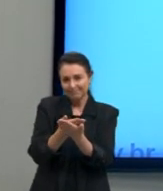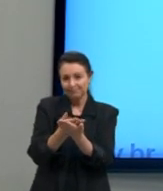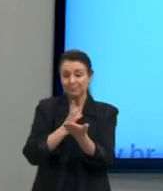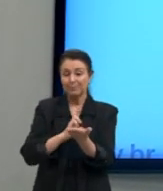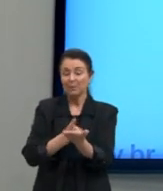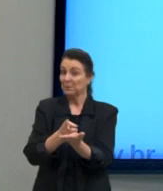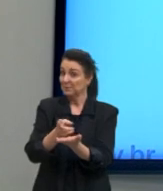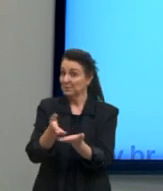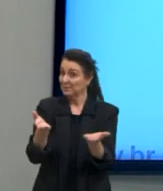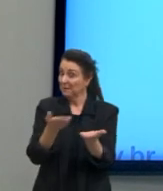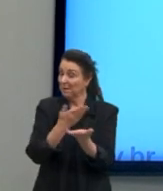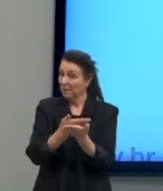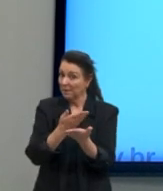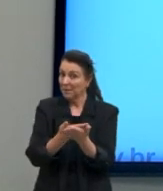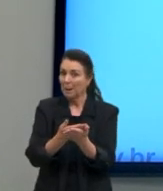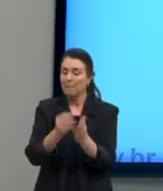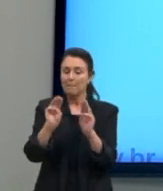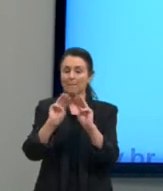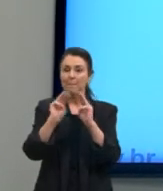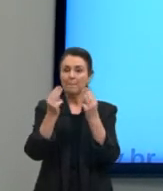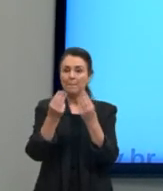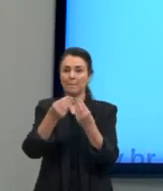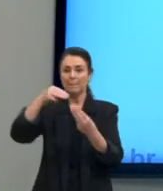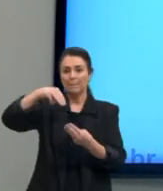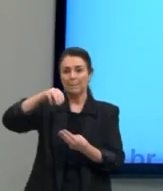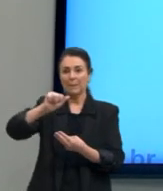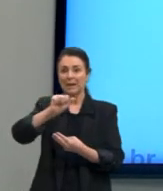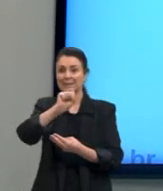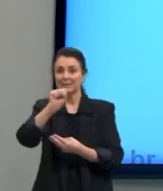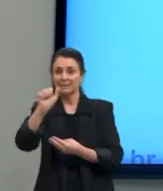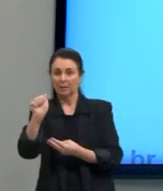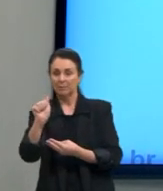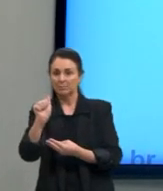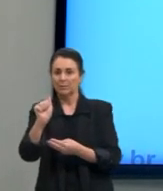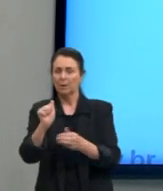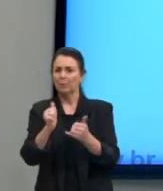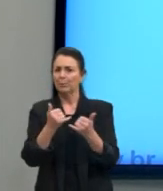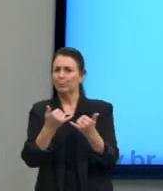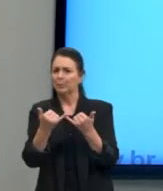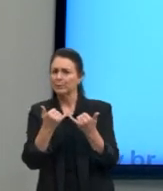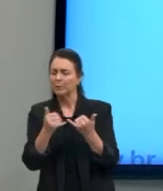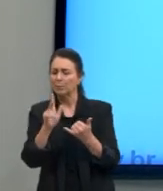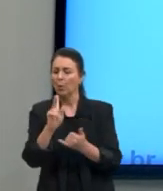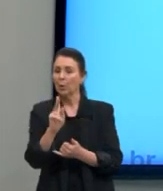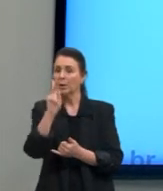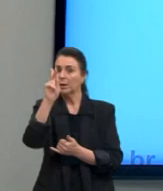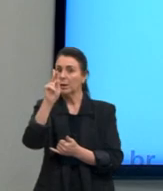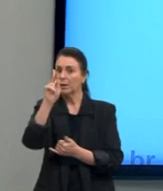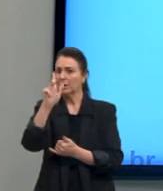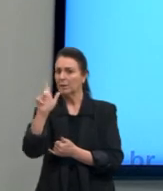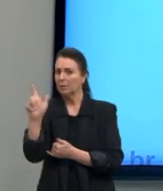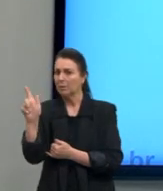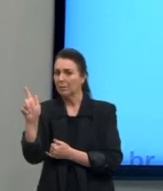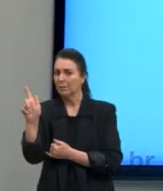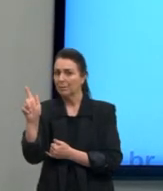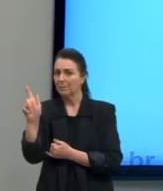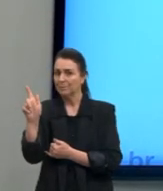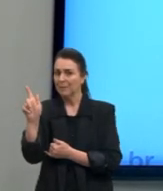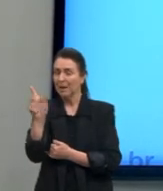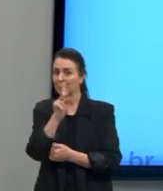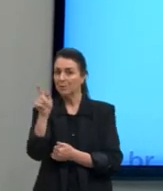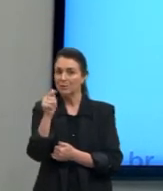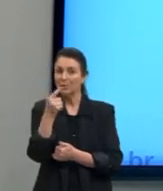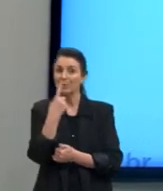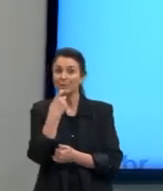continuando então massa a gente tenta um quilograma o preste atenção aqui o marquei de ir de